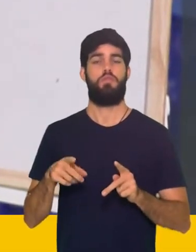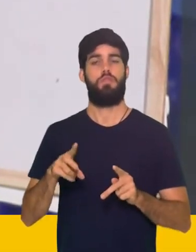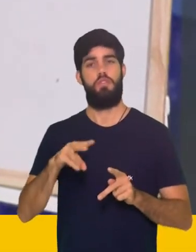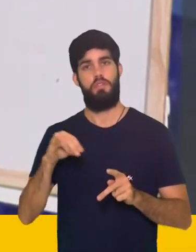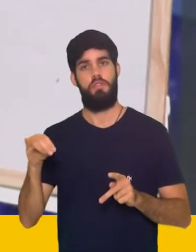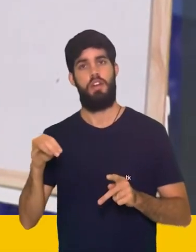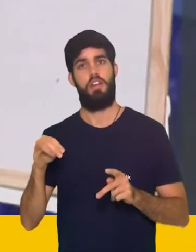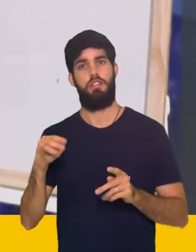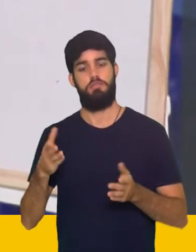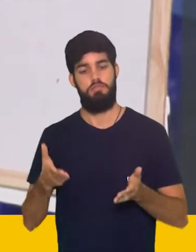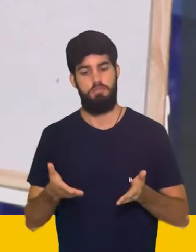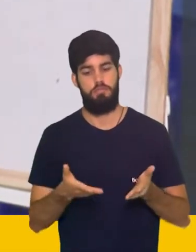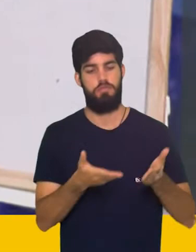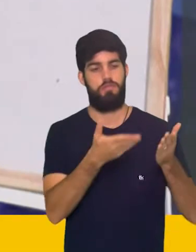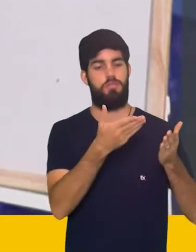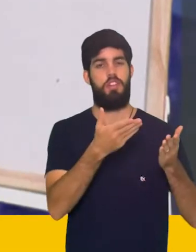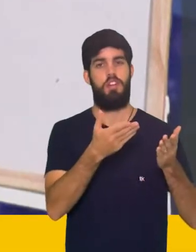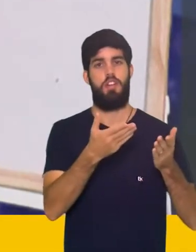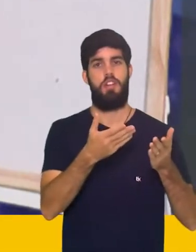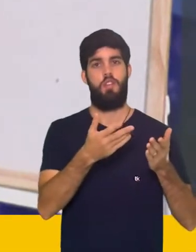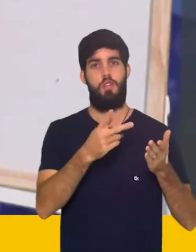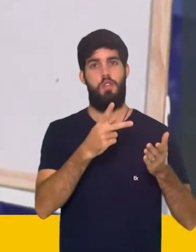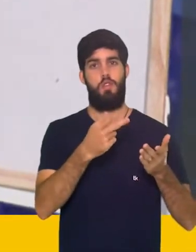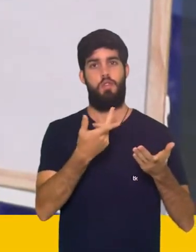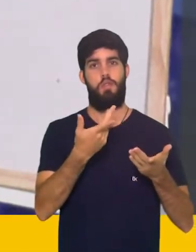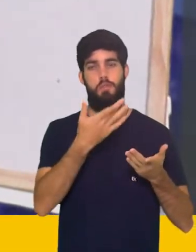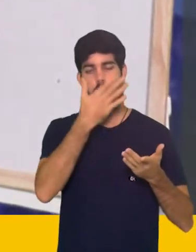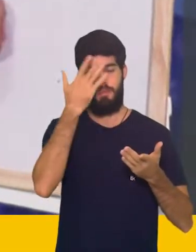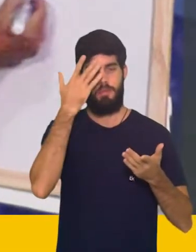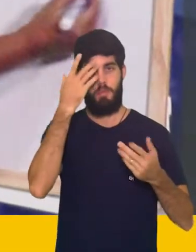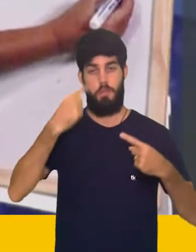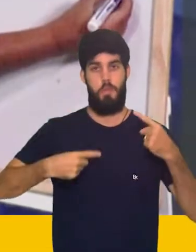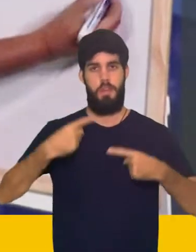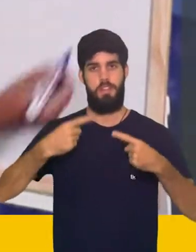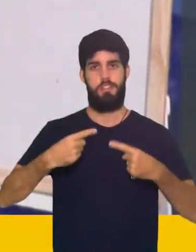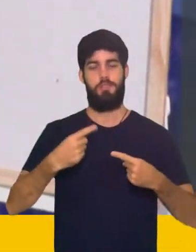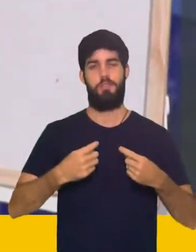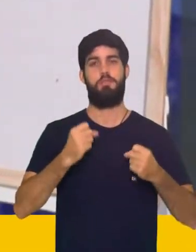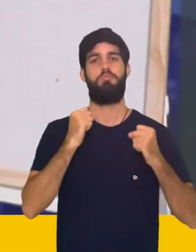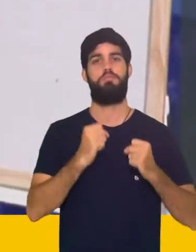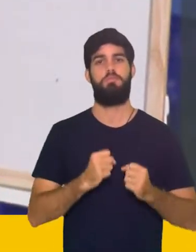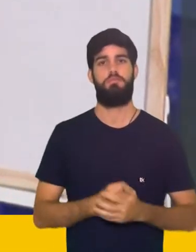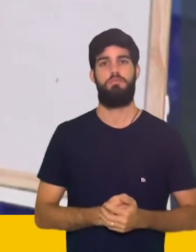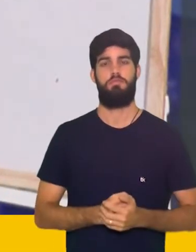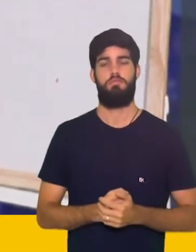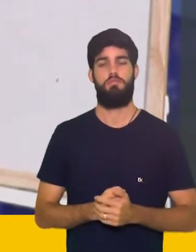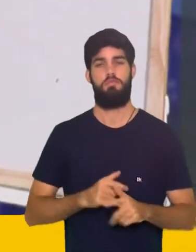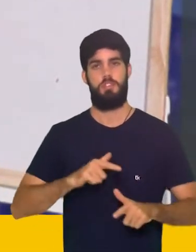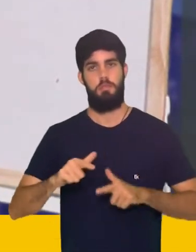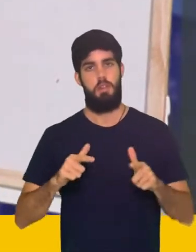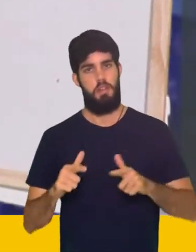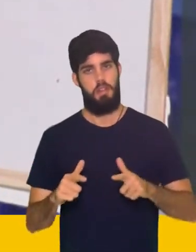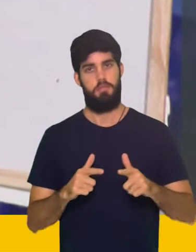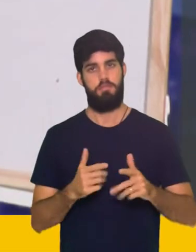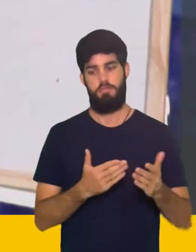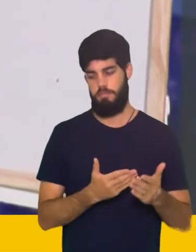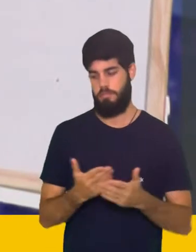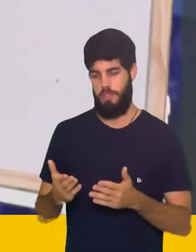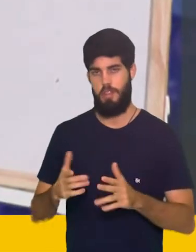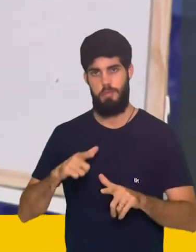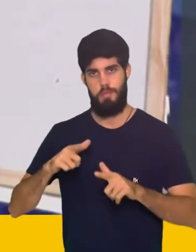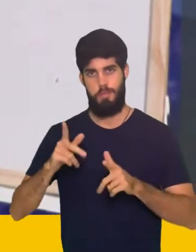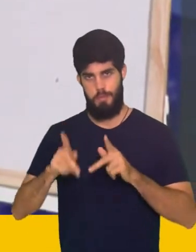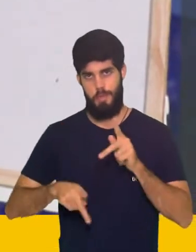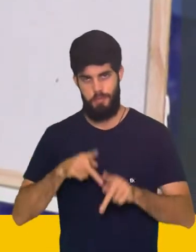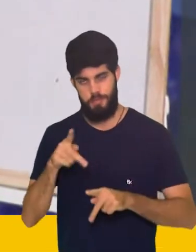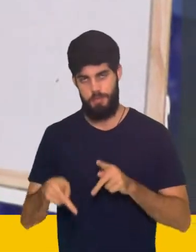ao poder. Mas quando a gente leva alguém ao poder, é para trabalhar pelo povo. Por isso que o povo é soberano. Aí